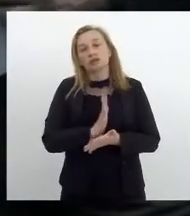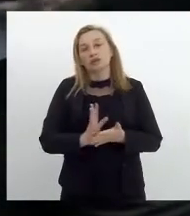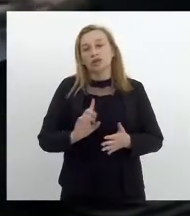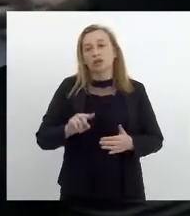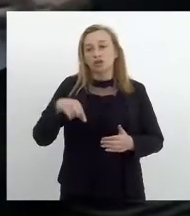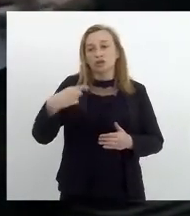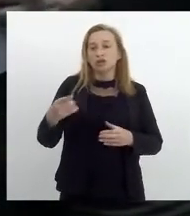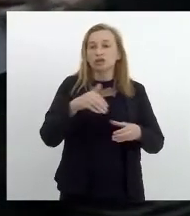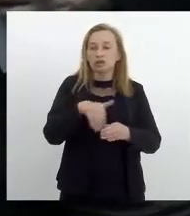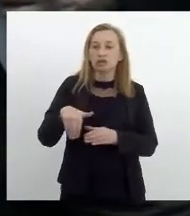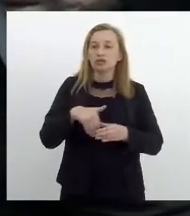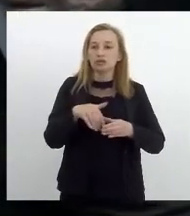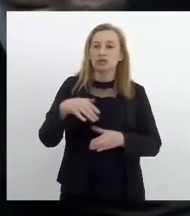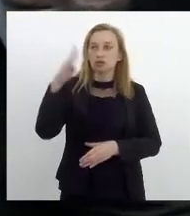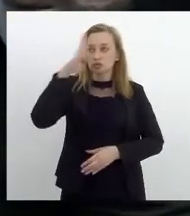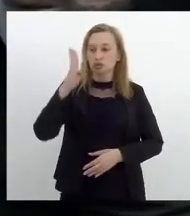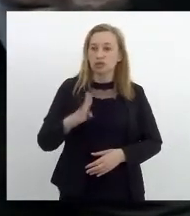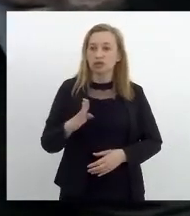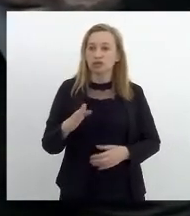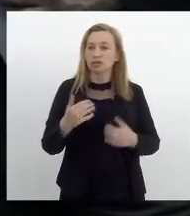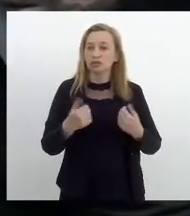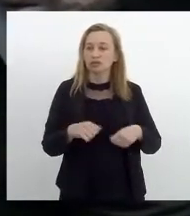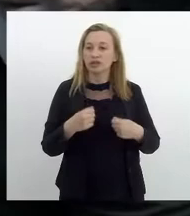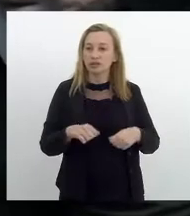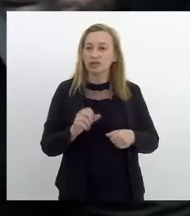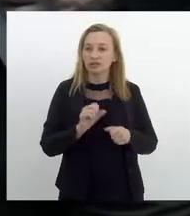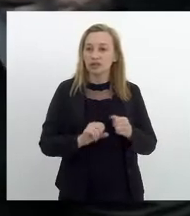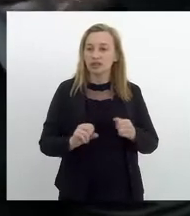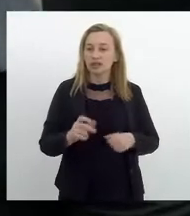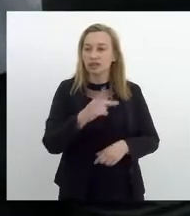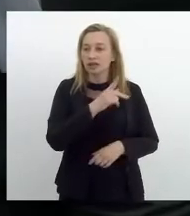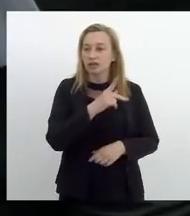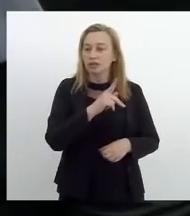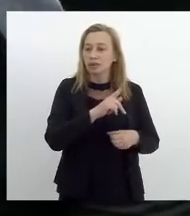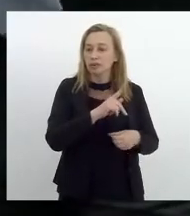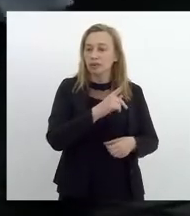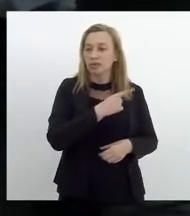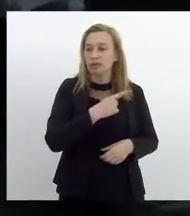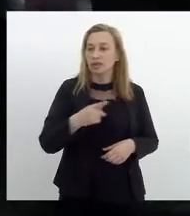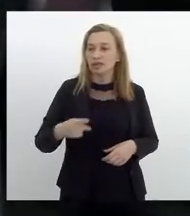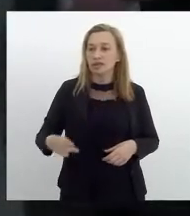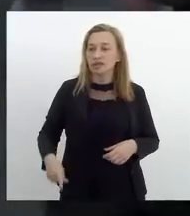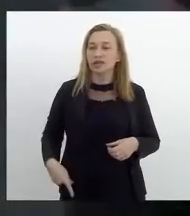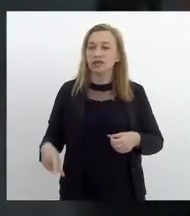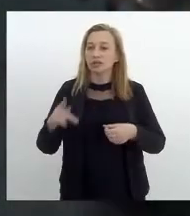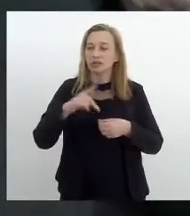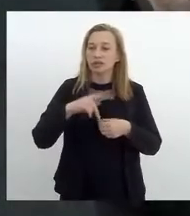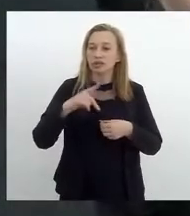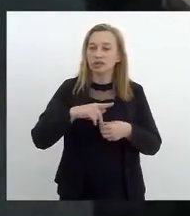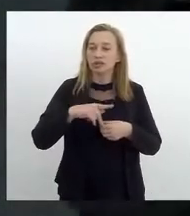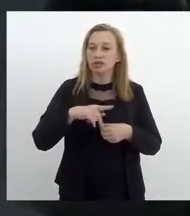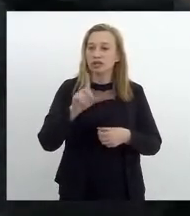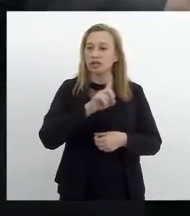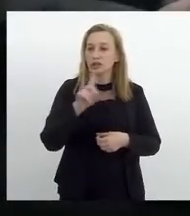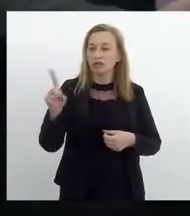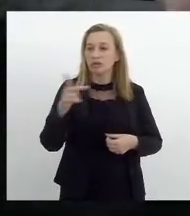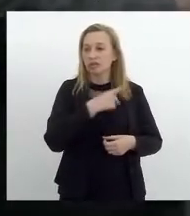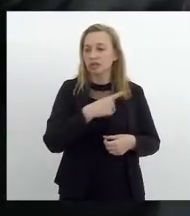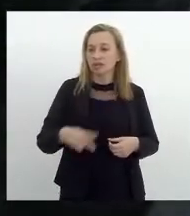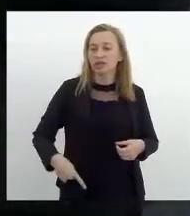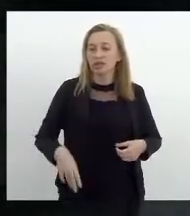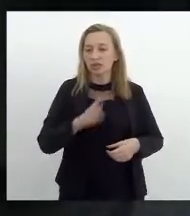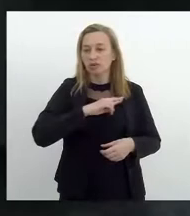Brasil, senhor presidente, tenha que ser feito para presidente da Petrobras e não para presidente da República.